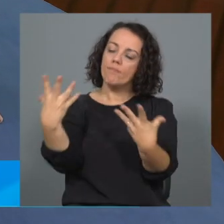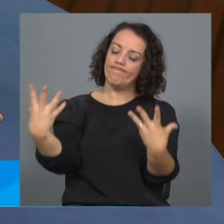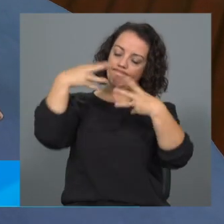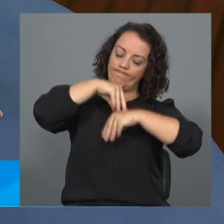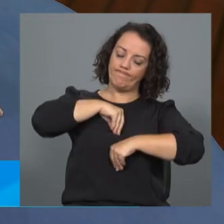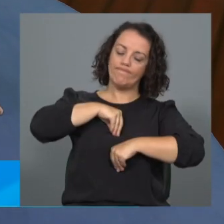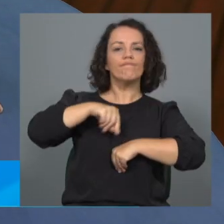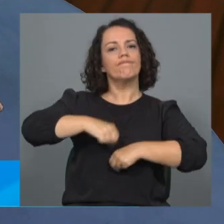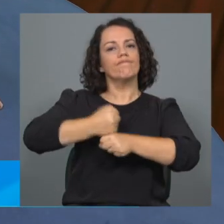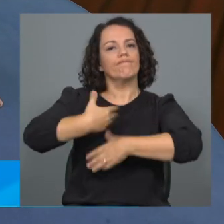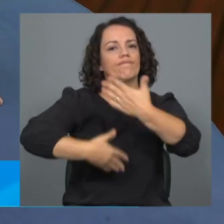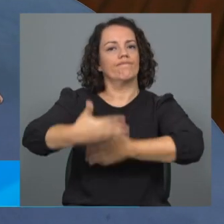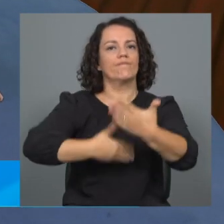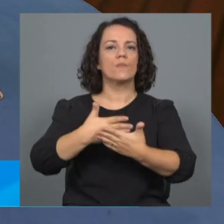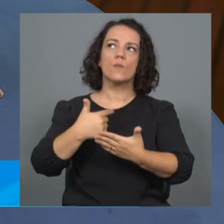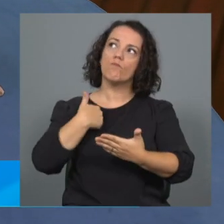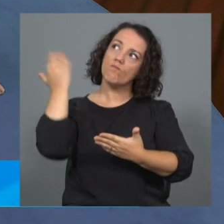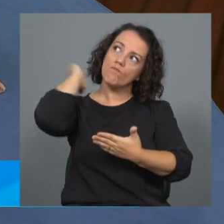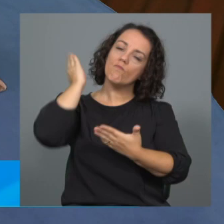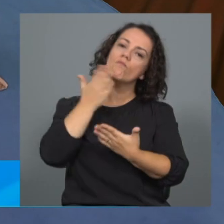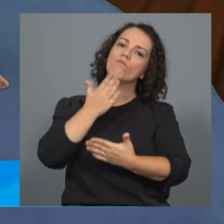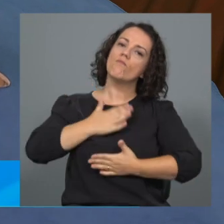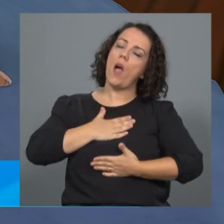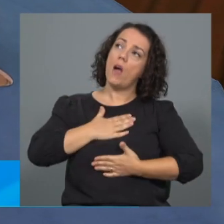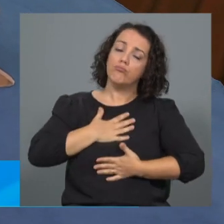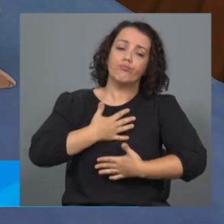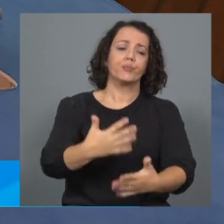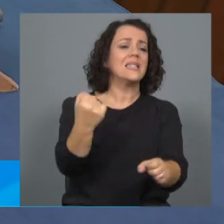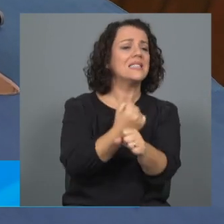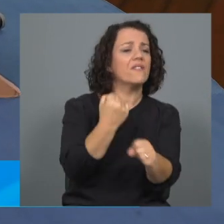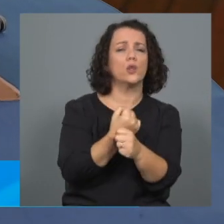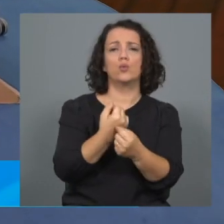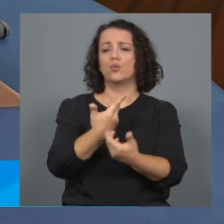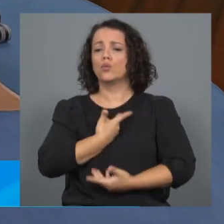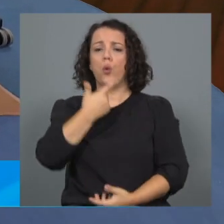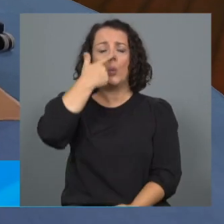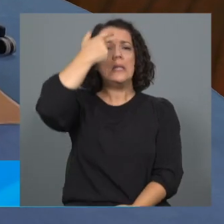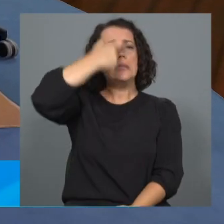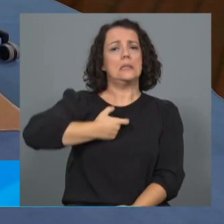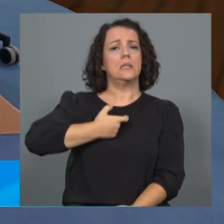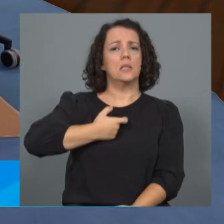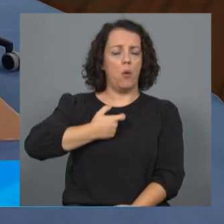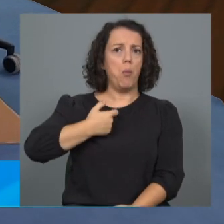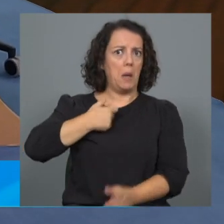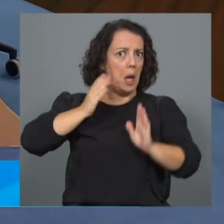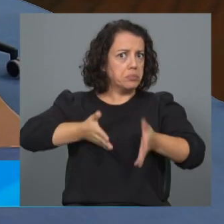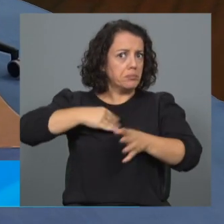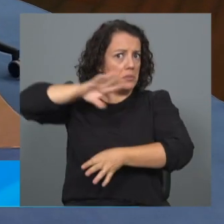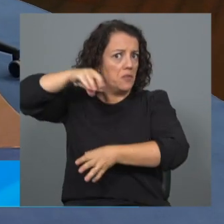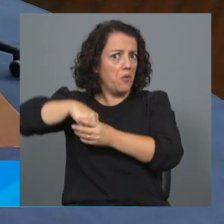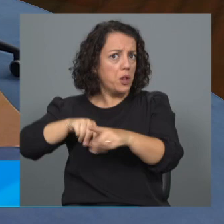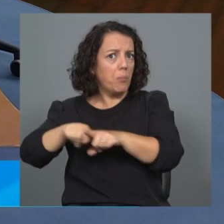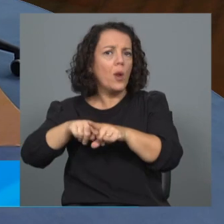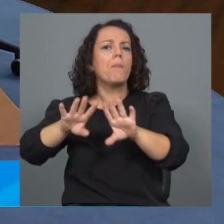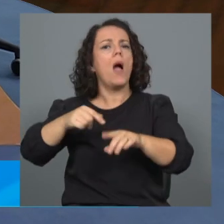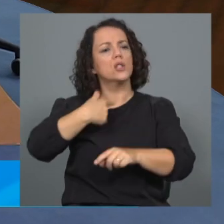e viverem. Estar ao serviço. Estar ao serviço na política, estar ao serviço como cidadão, não é preciso estar envolvido na política, mas como cidadão também fazer a mesma